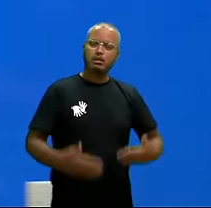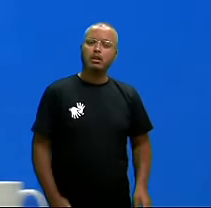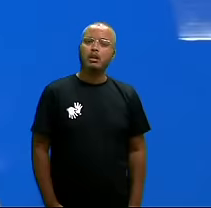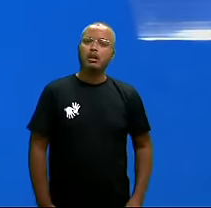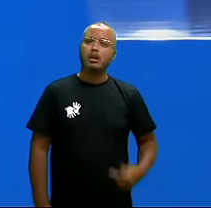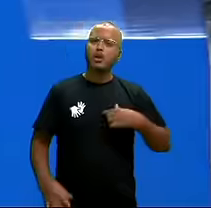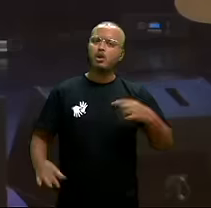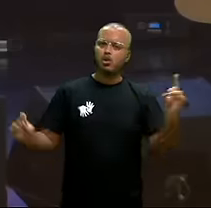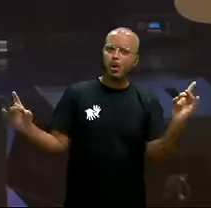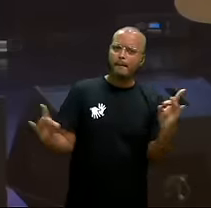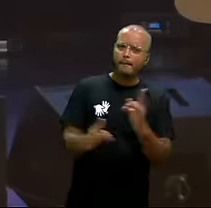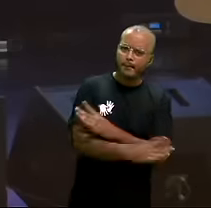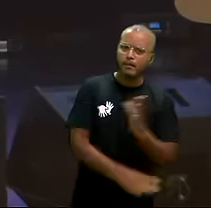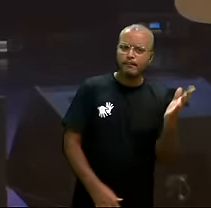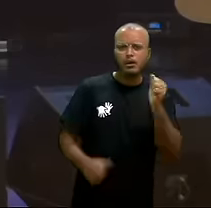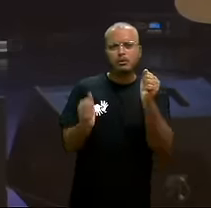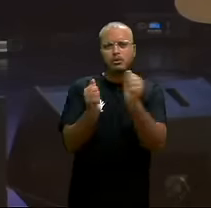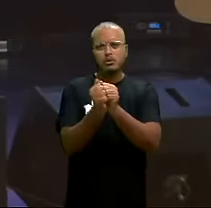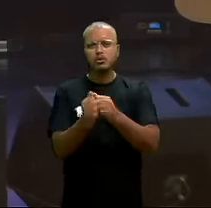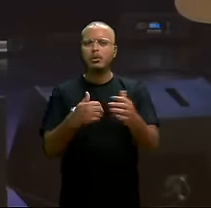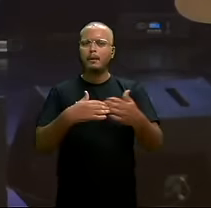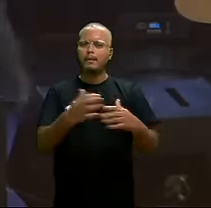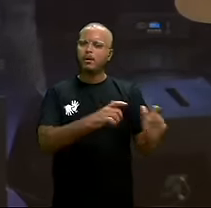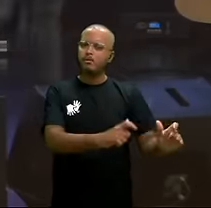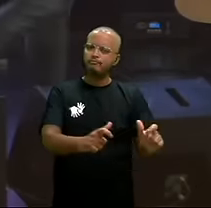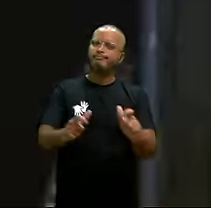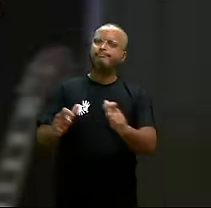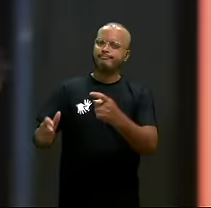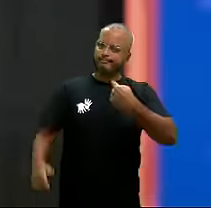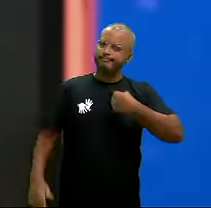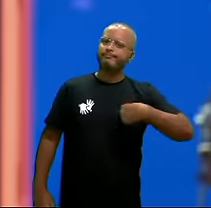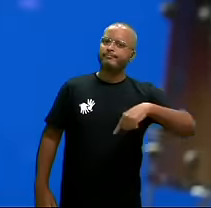estão aqui. Vai comigo onde eu for, Deus.